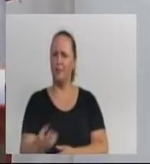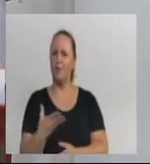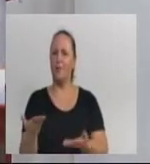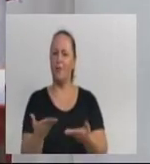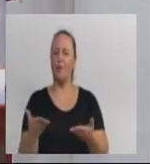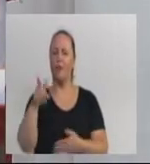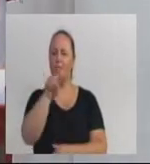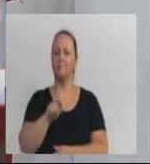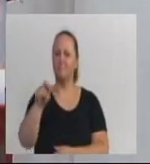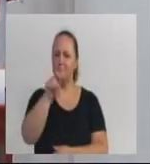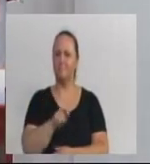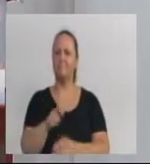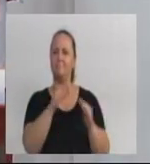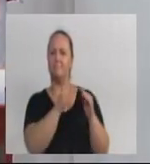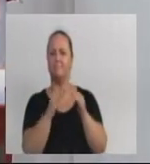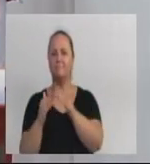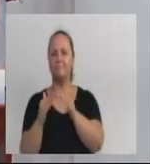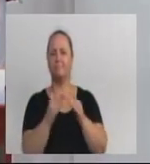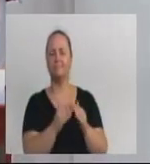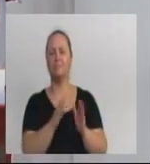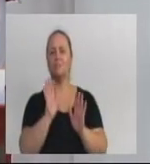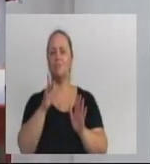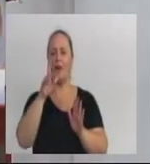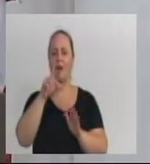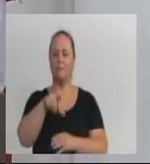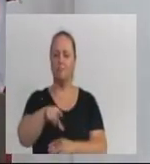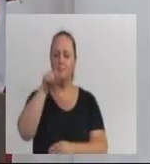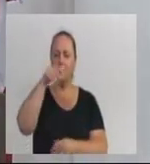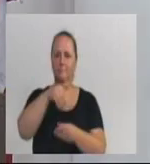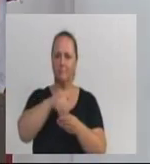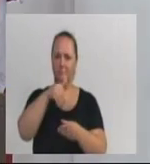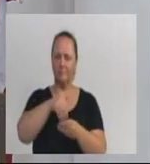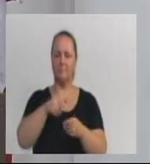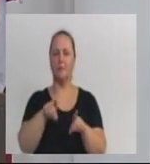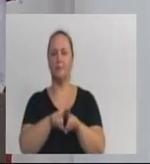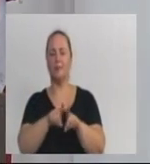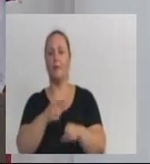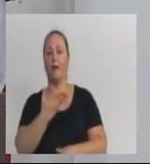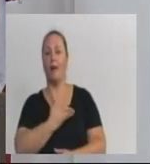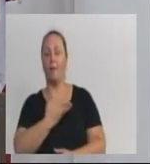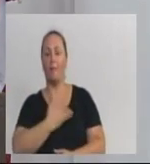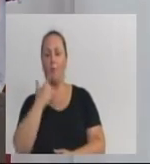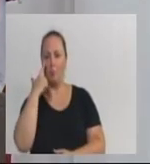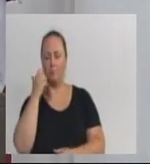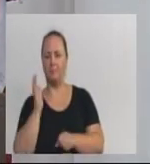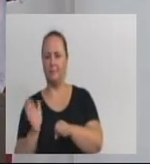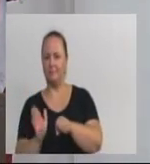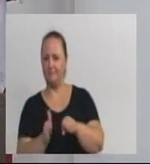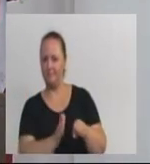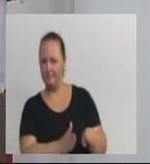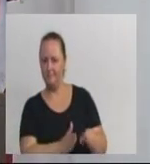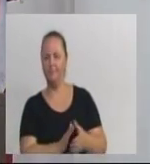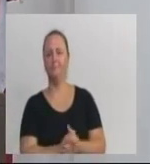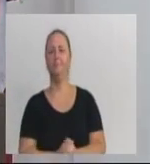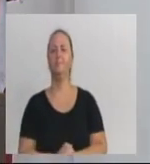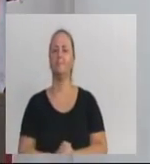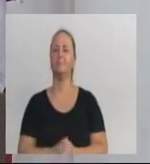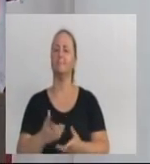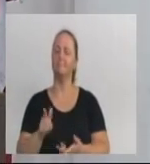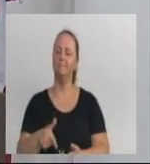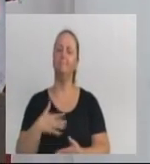esta semana, esse final de semana, meu amigo Cebola, nosso suplente vereador da coligação, prazer